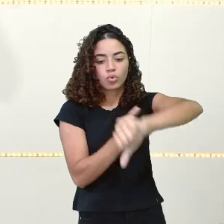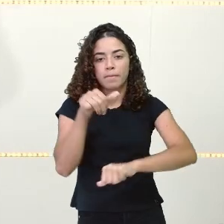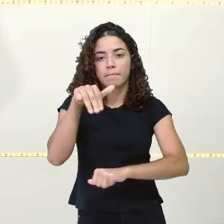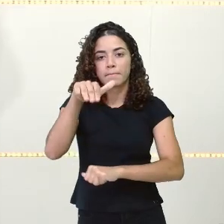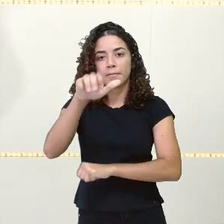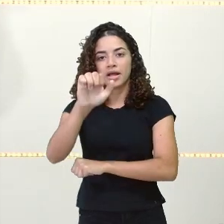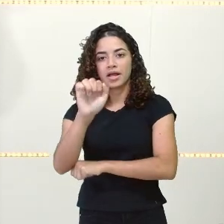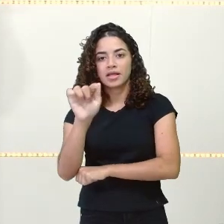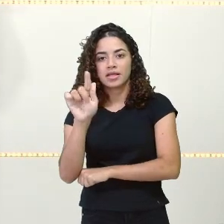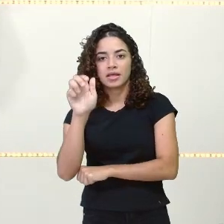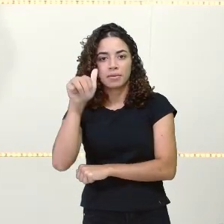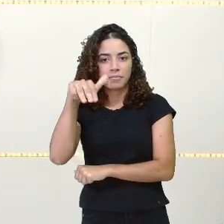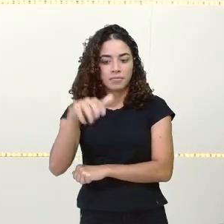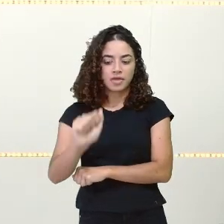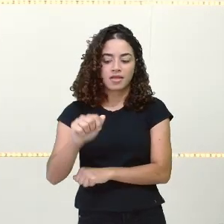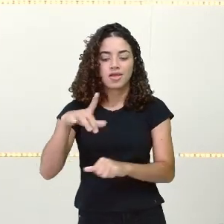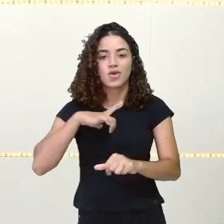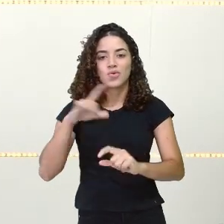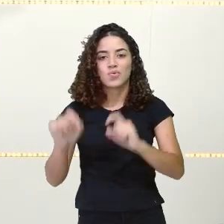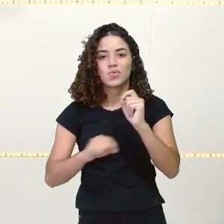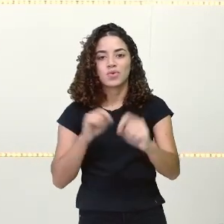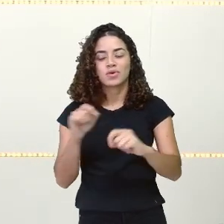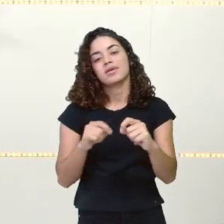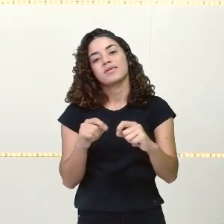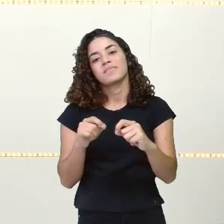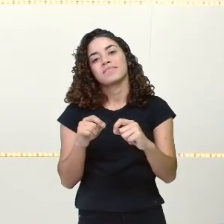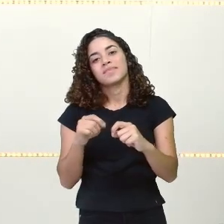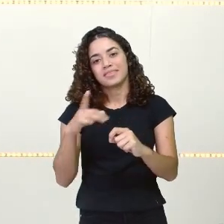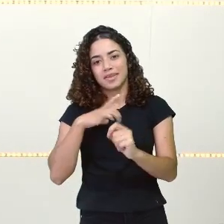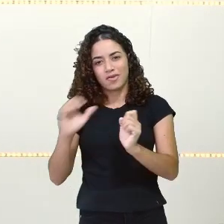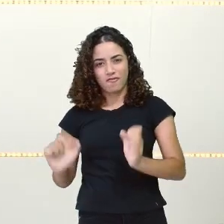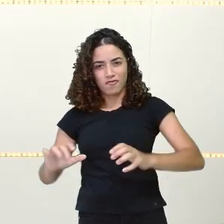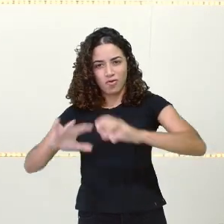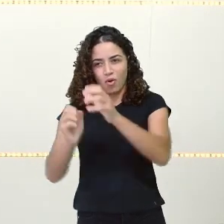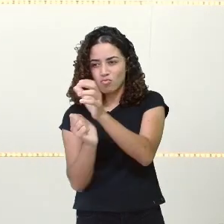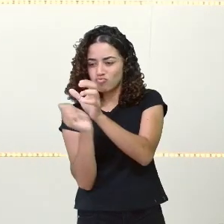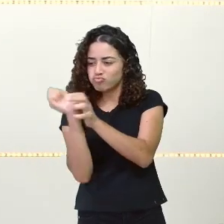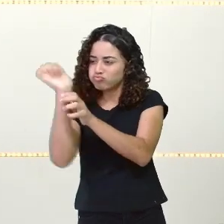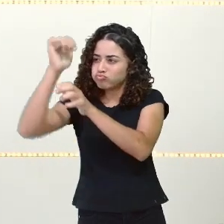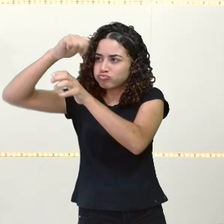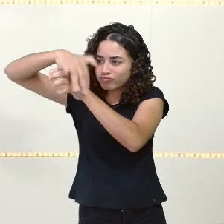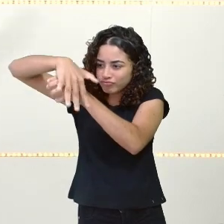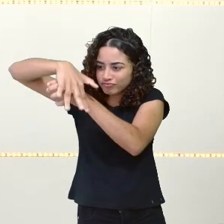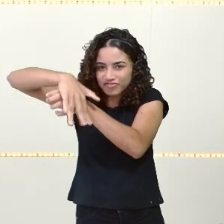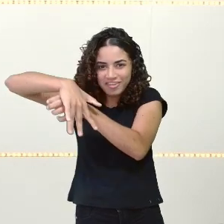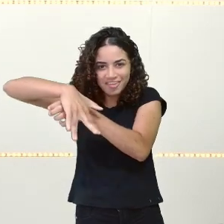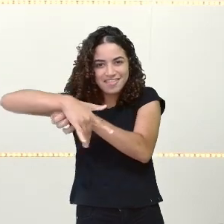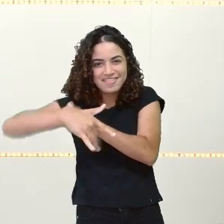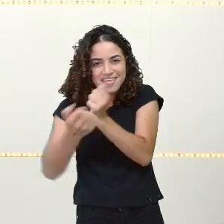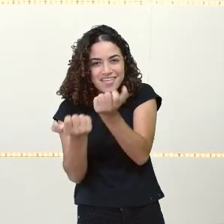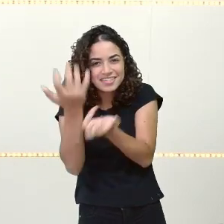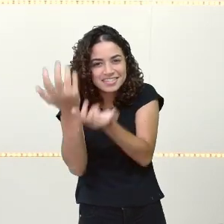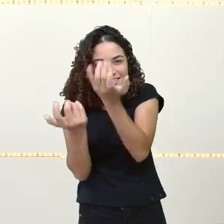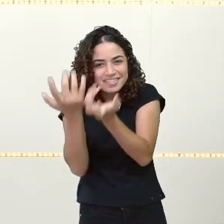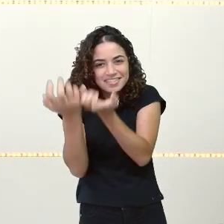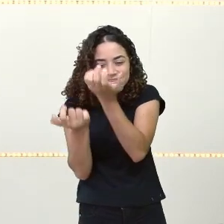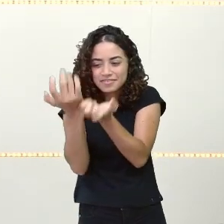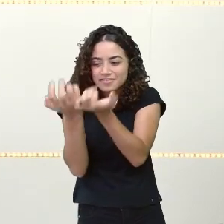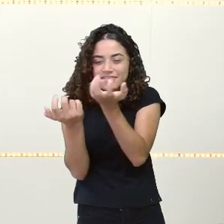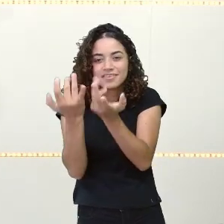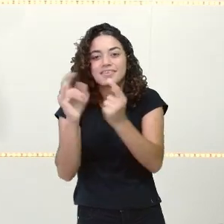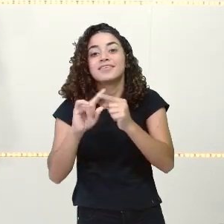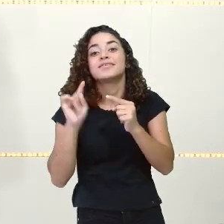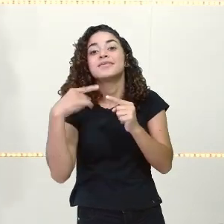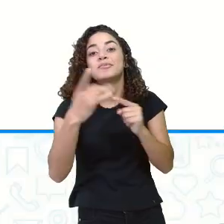vocês já conhecem o magma, que é aquele sedimento que sai dos vulcões, tá certo? E depois dele, o que eu encontro,